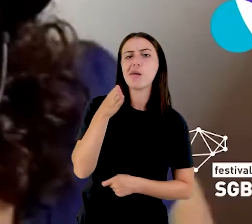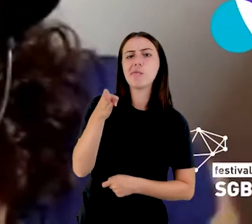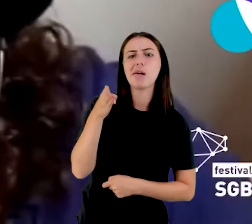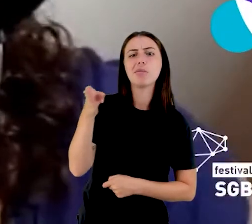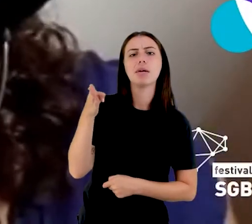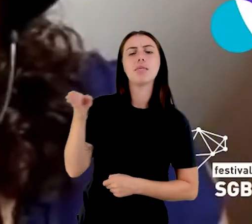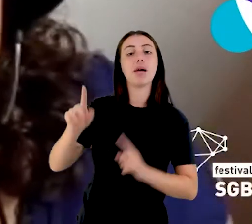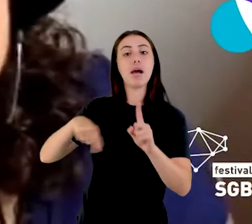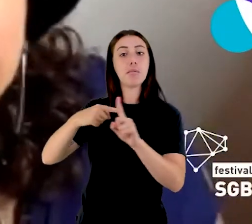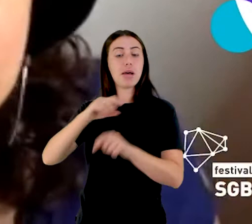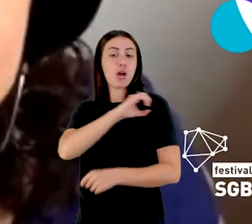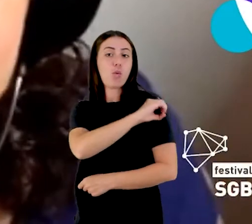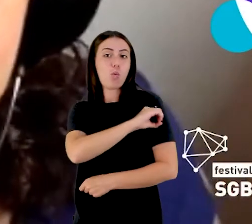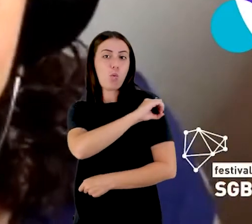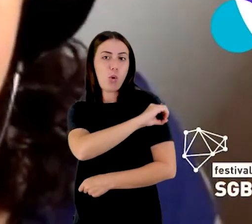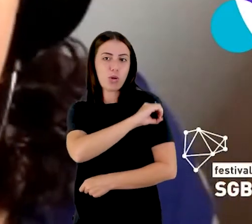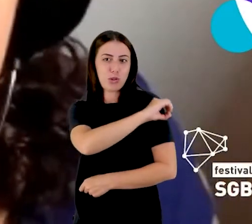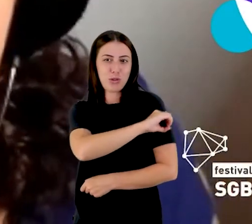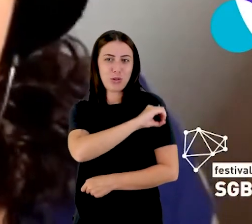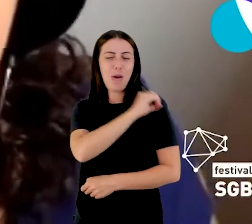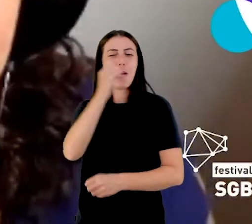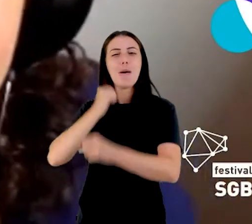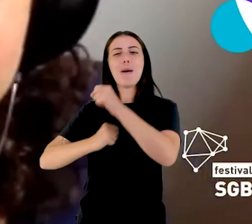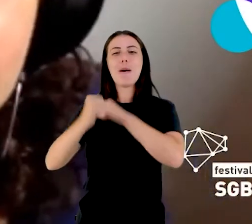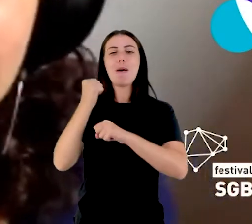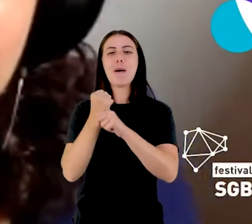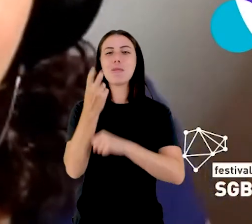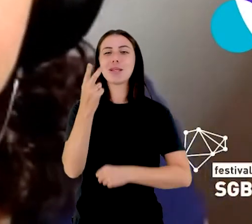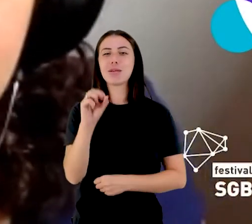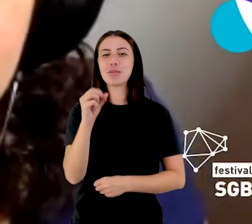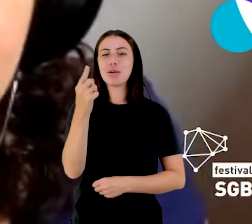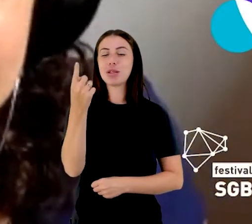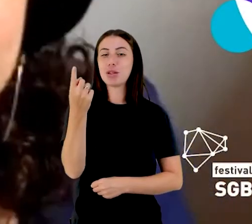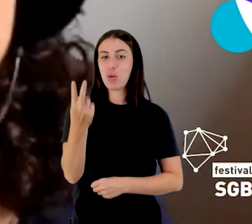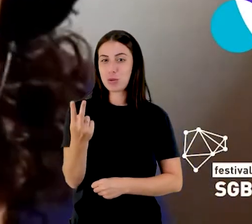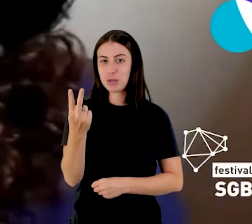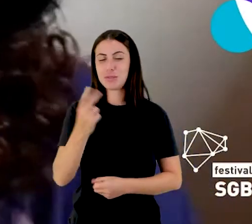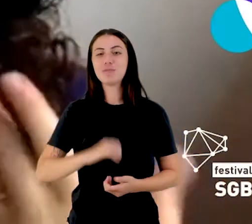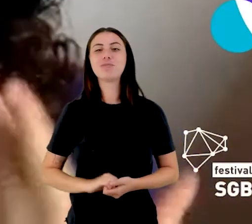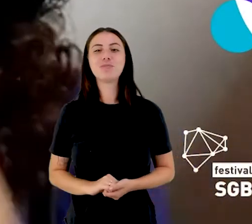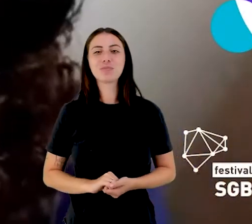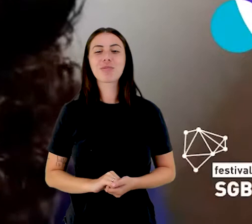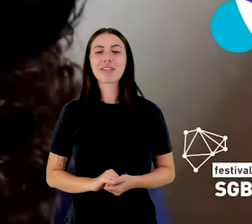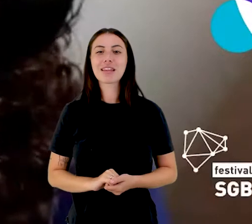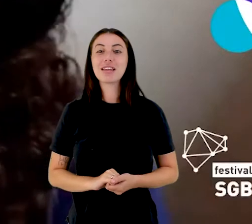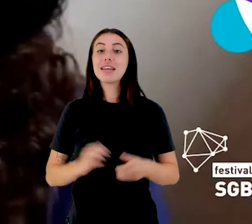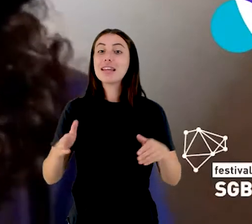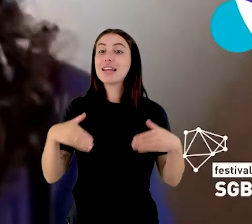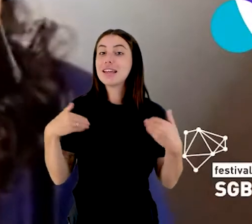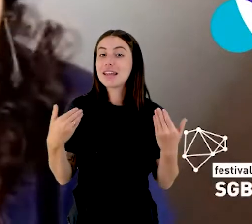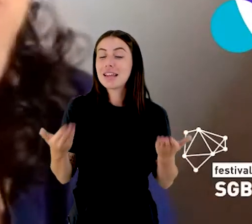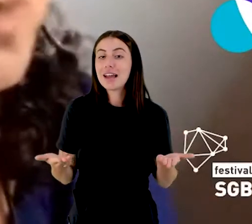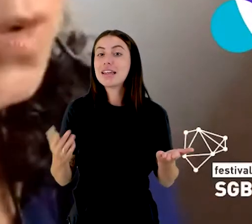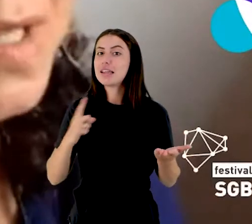de uma série de participações em festivais de laboratório, onde ele estava indo com o Menino 23. Ele participou de um workshop, se